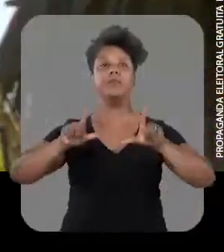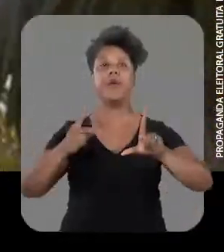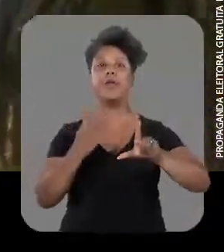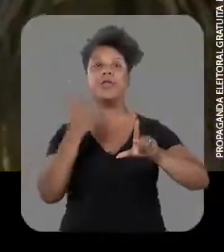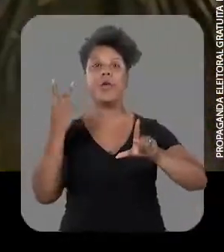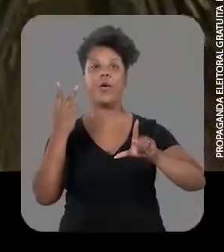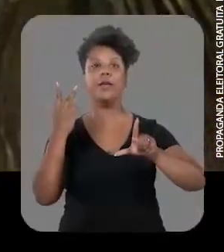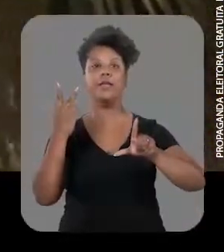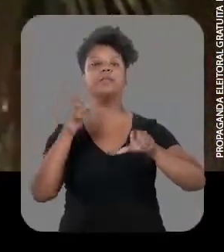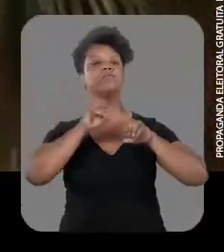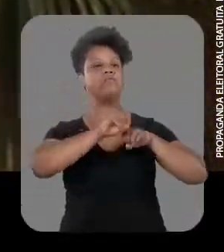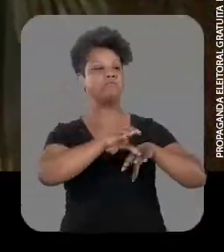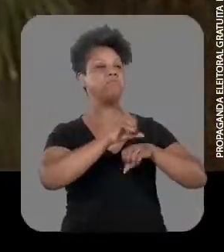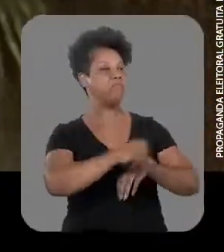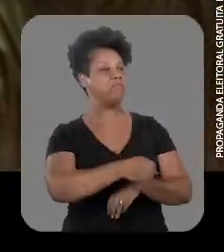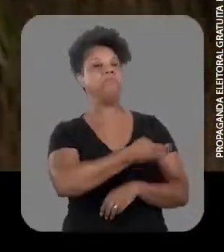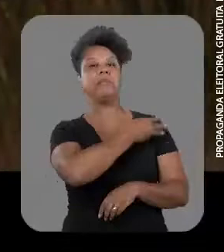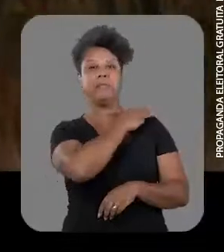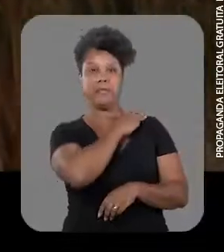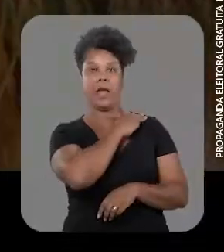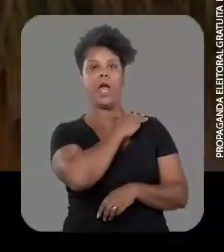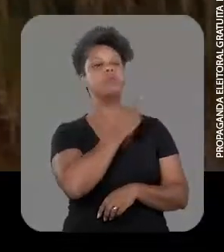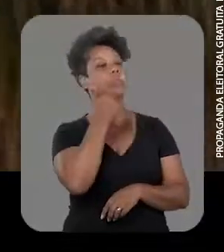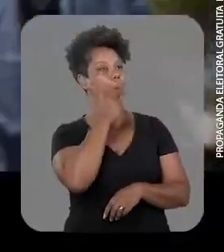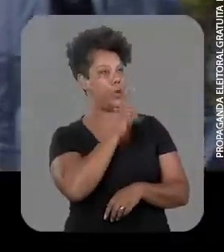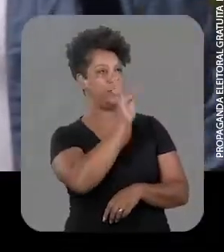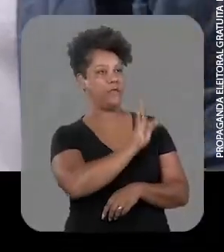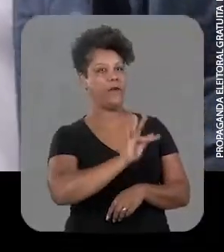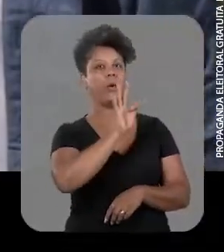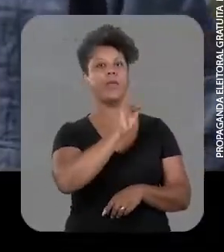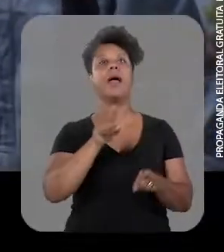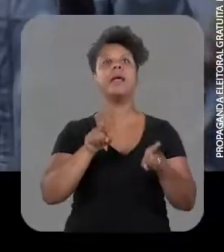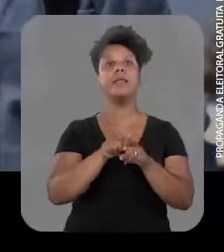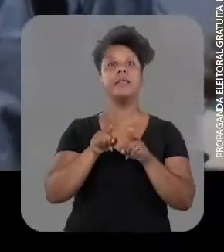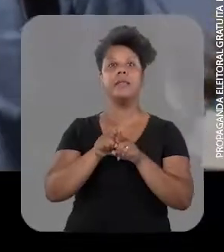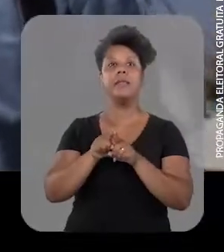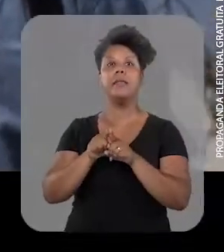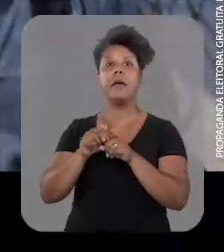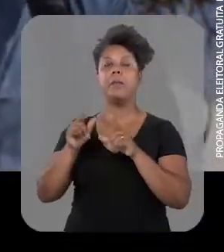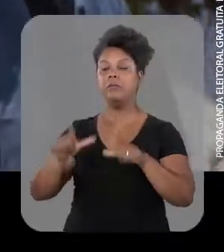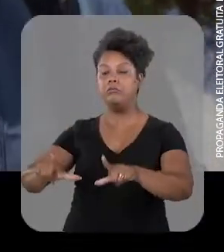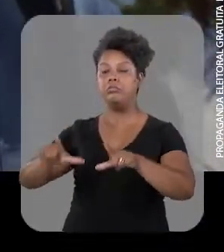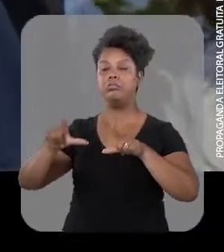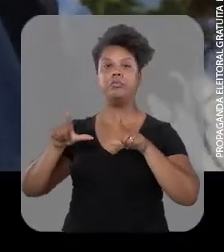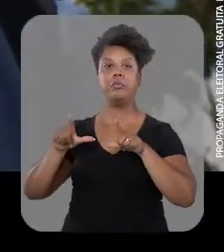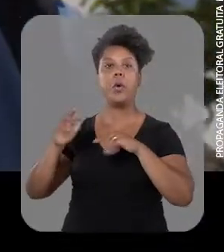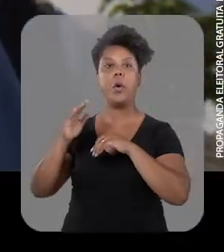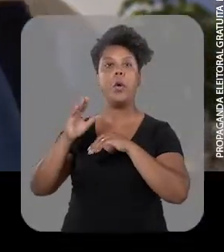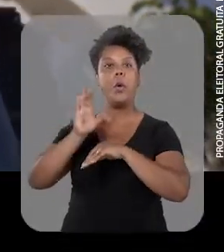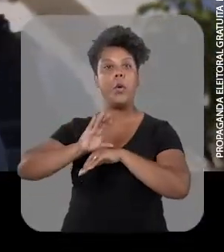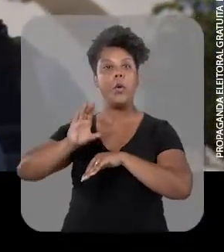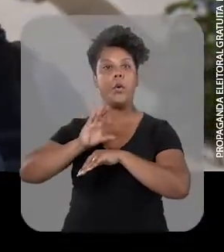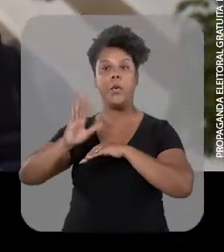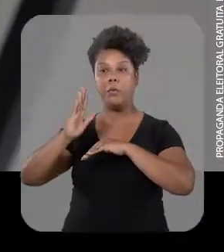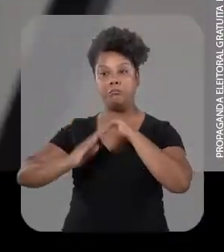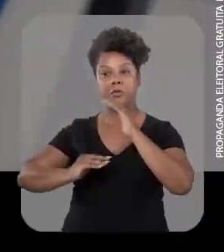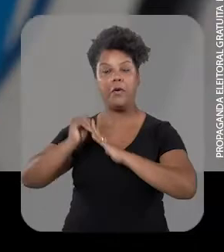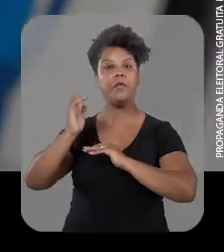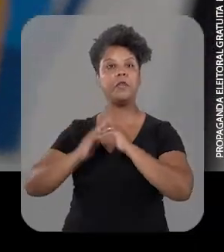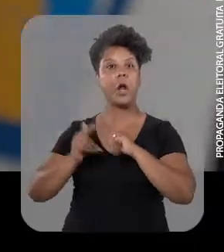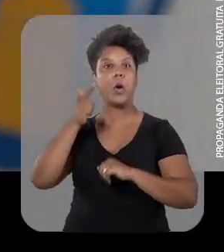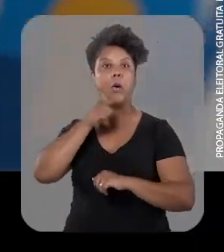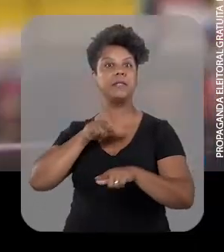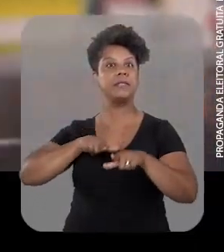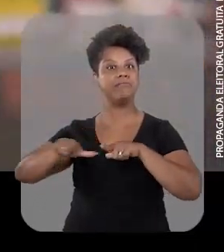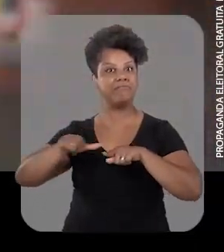do ensino médio para seguir os estudos no ensino superior e o de um curso profissionalizante para já entrar no mercado de trabalho.